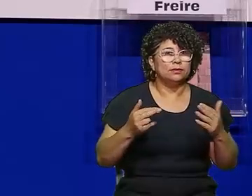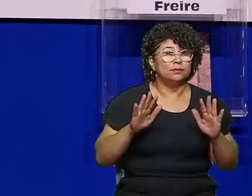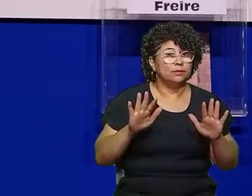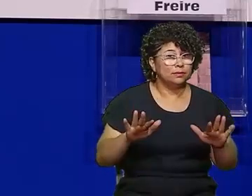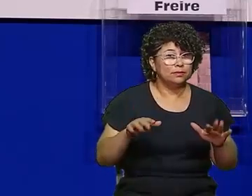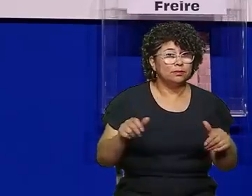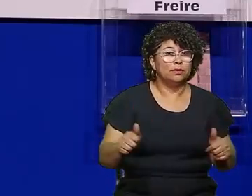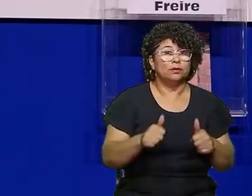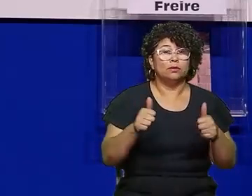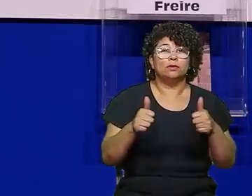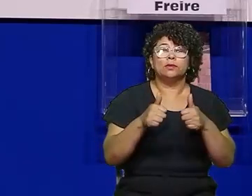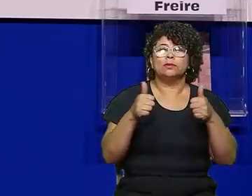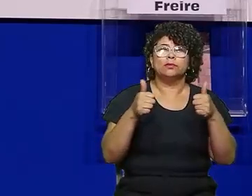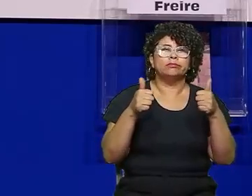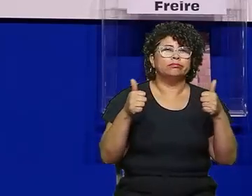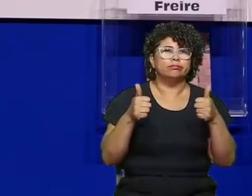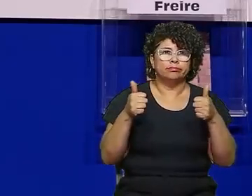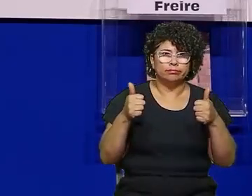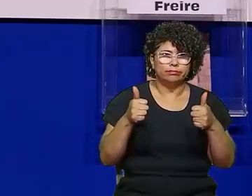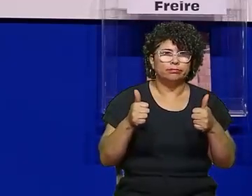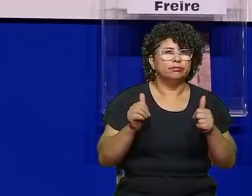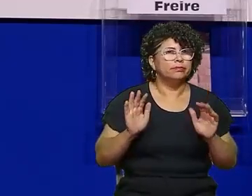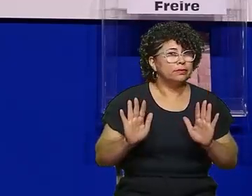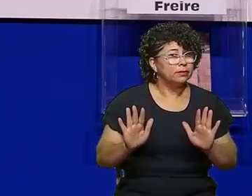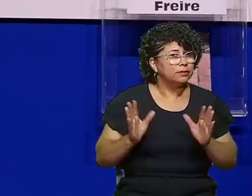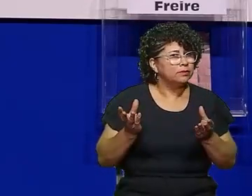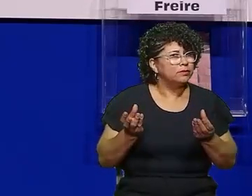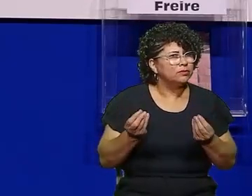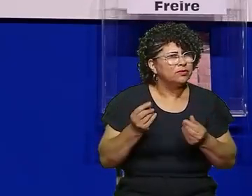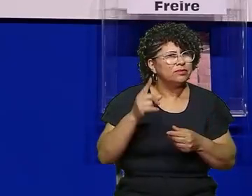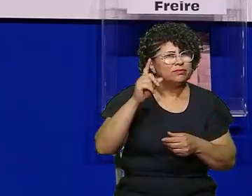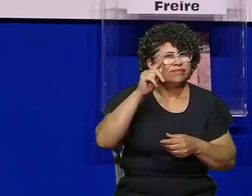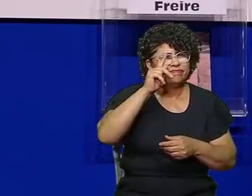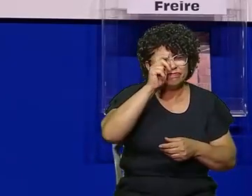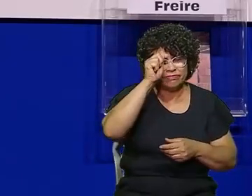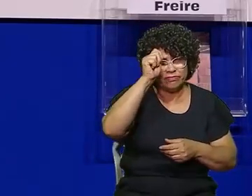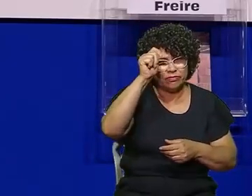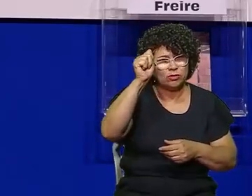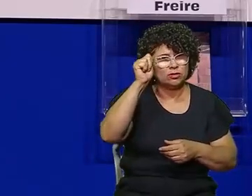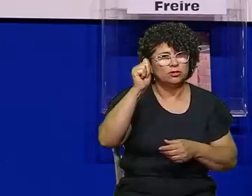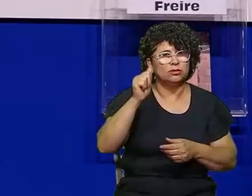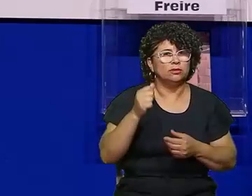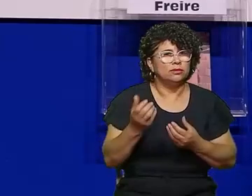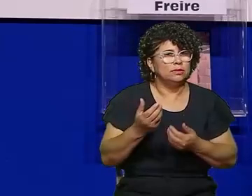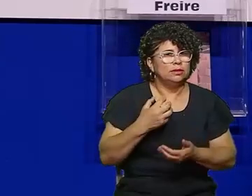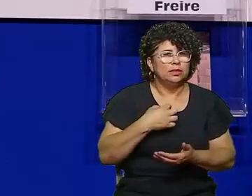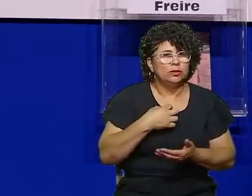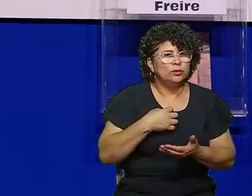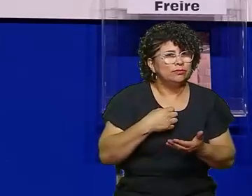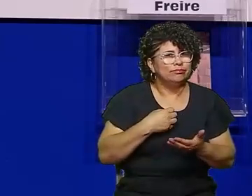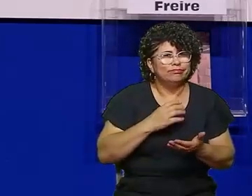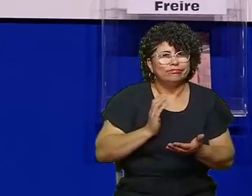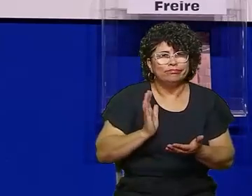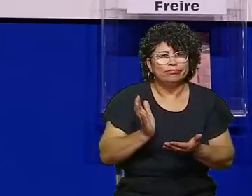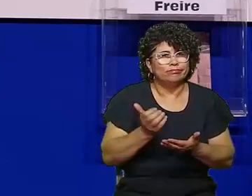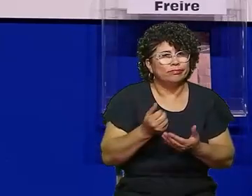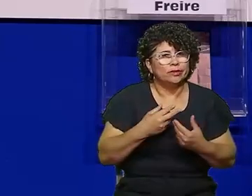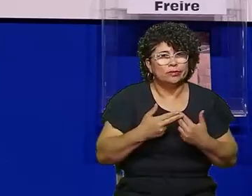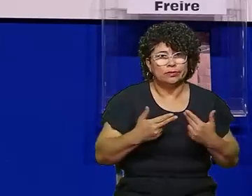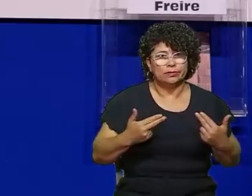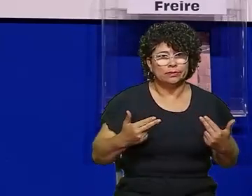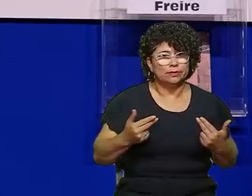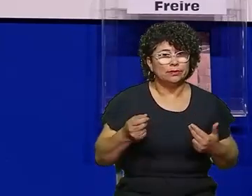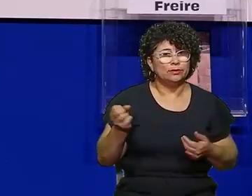melhorem. São tão fortes as coisas mas eu não sou as coisas e me